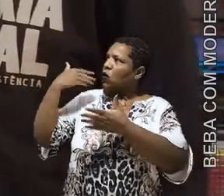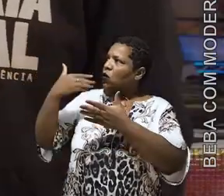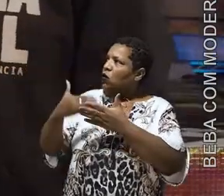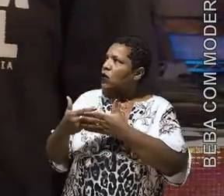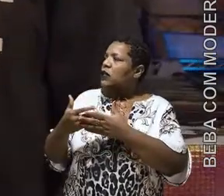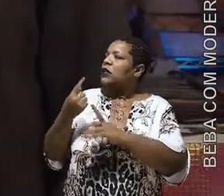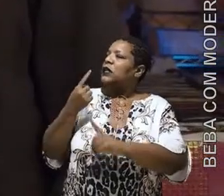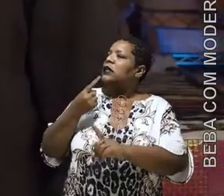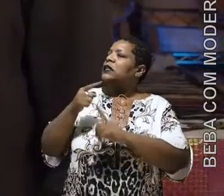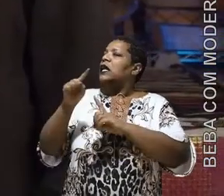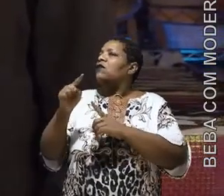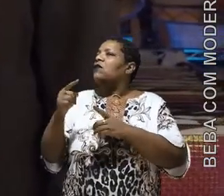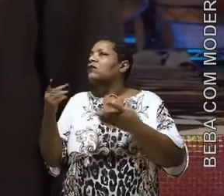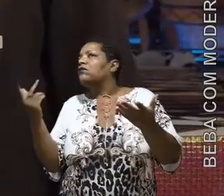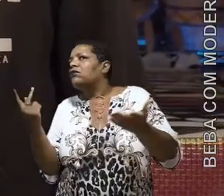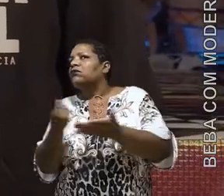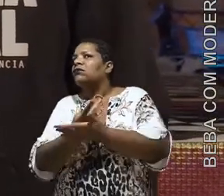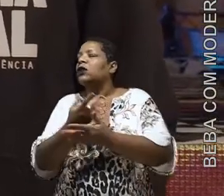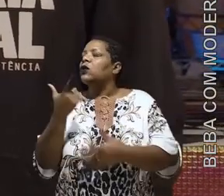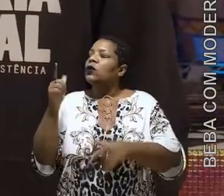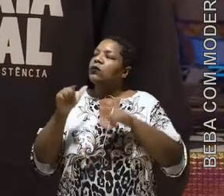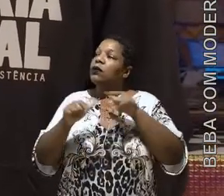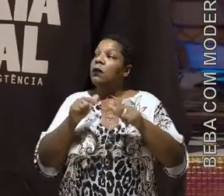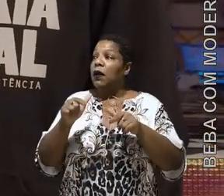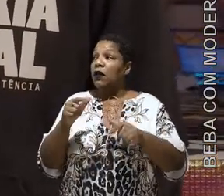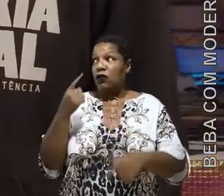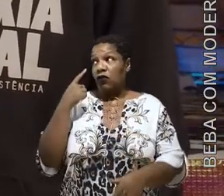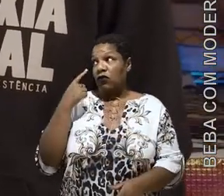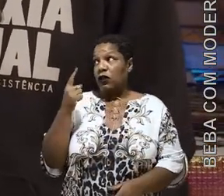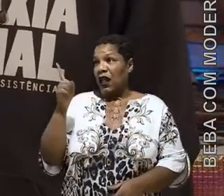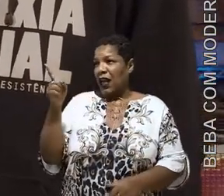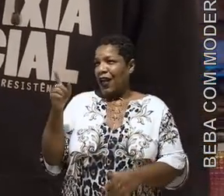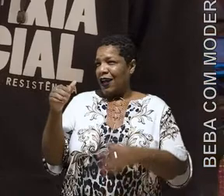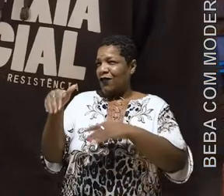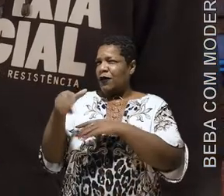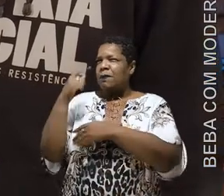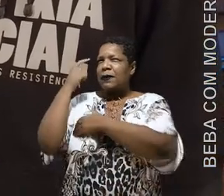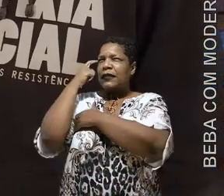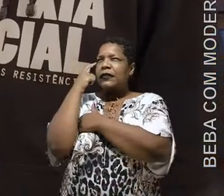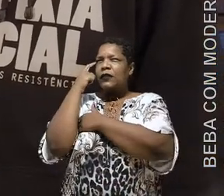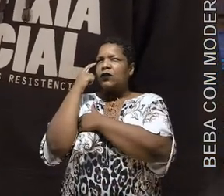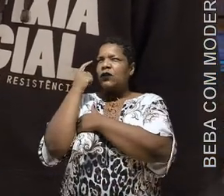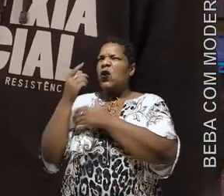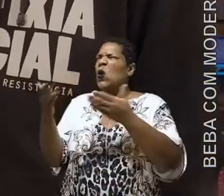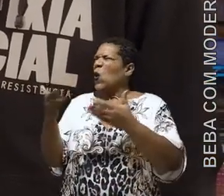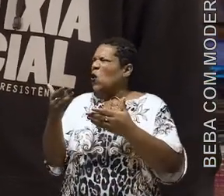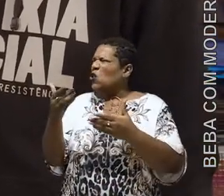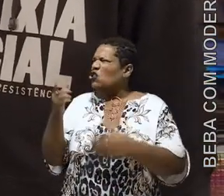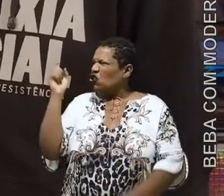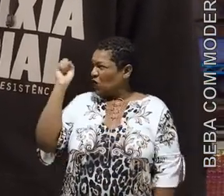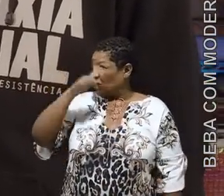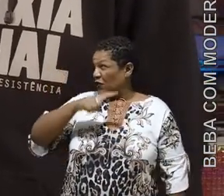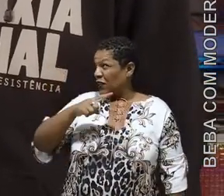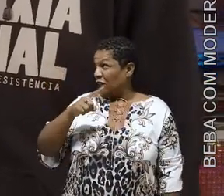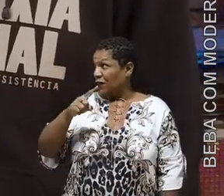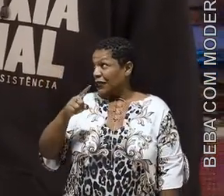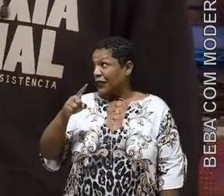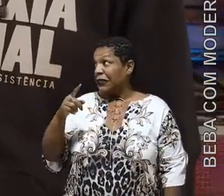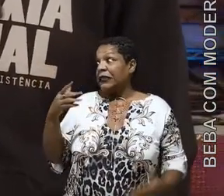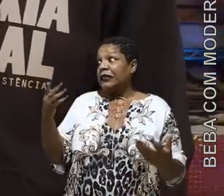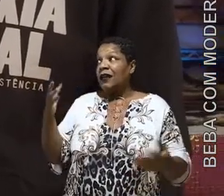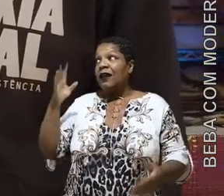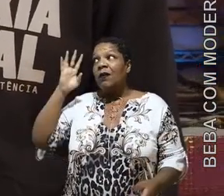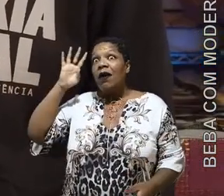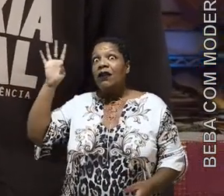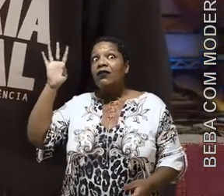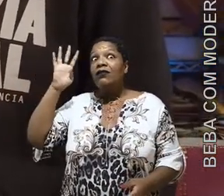com certeza e aí continuando eu queria que você Contasse para a gente pouco sobre sua trajetória os maiores desafios que você passou pela sua carreira